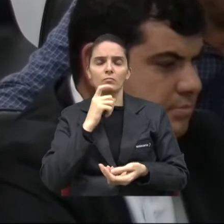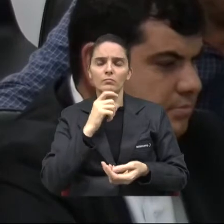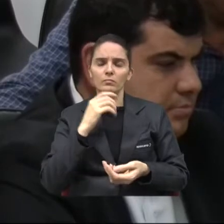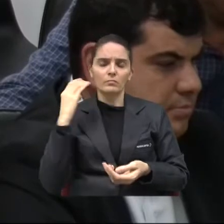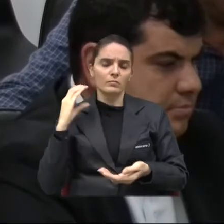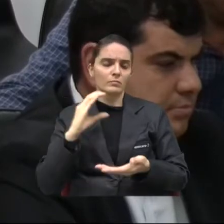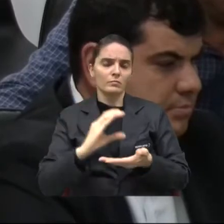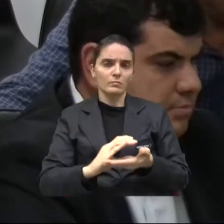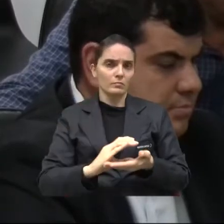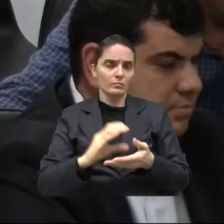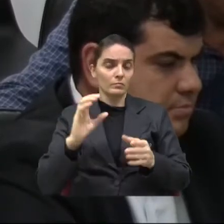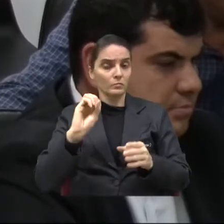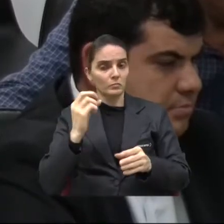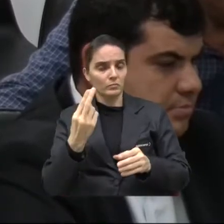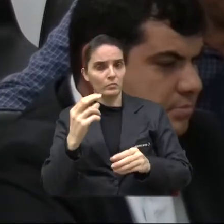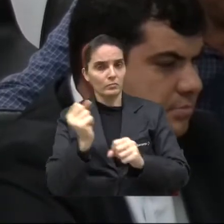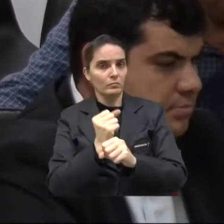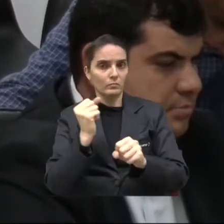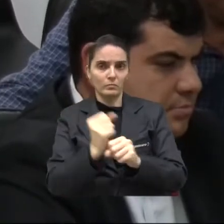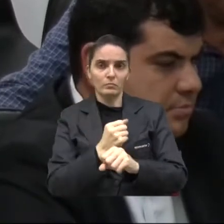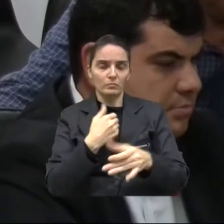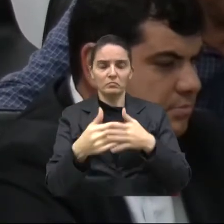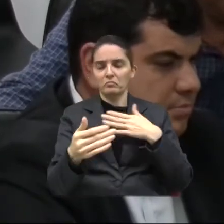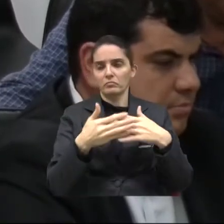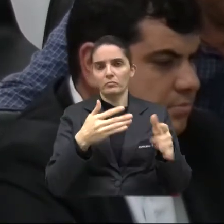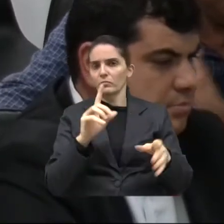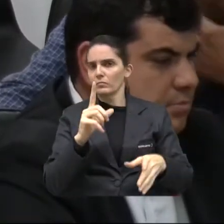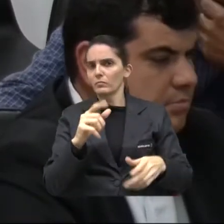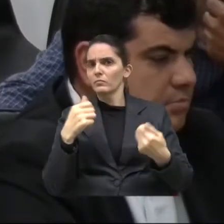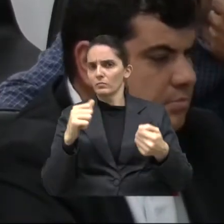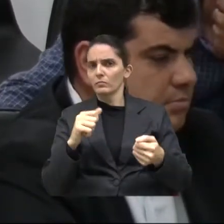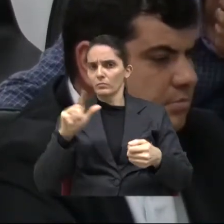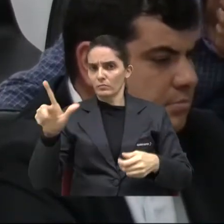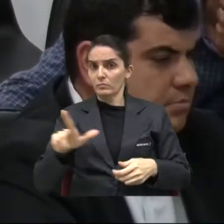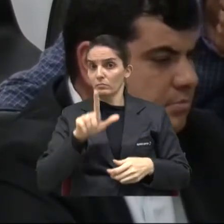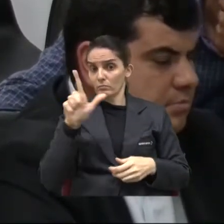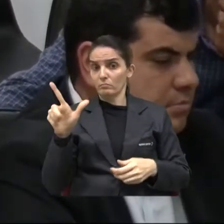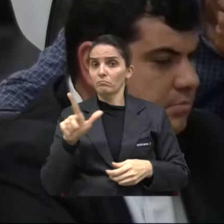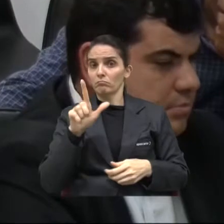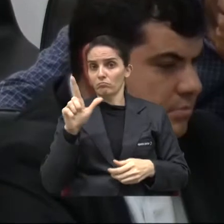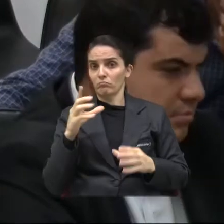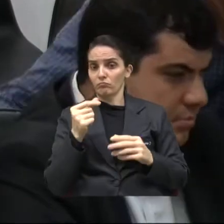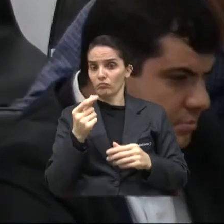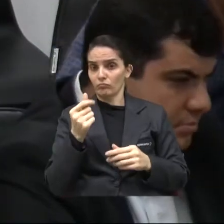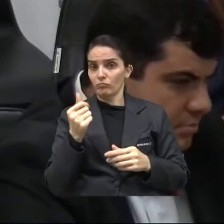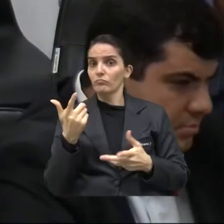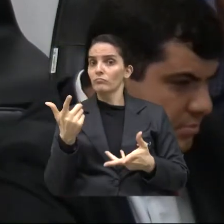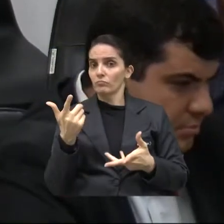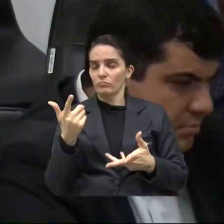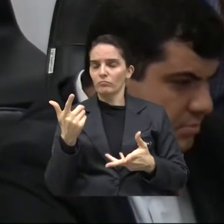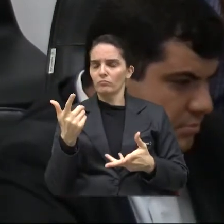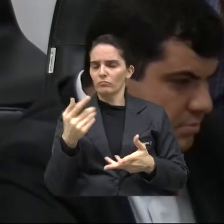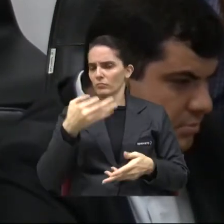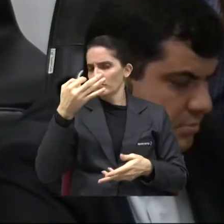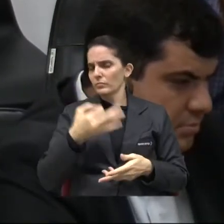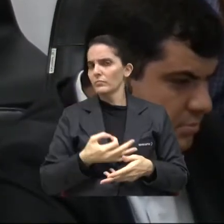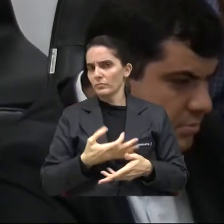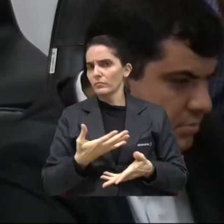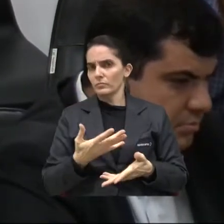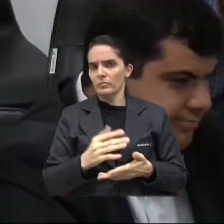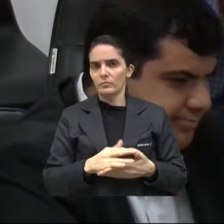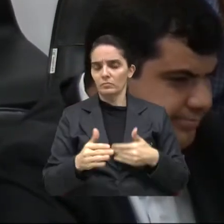nada por fazer. Ele vai ter que ter lucro, ele quer ter lucro, mas isso daí é óbvio em qualquer